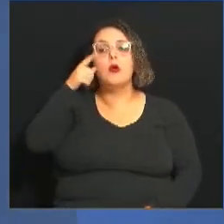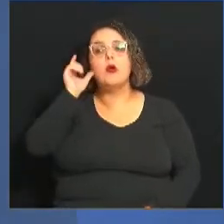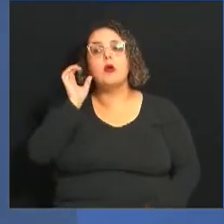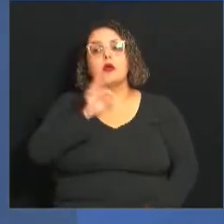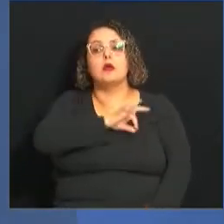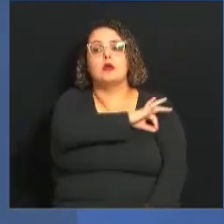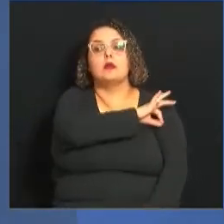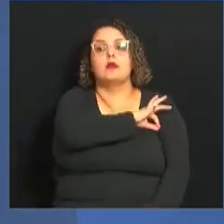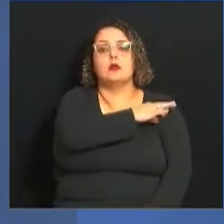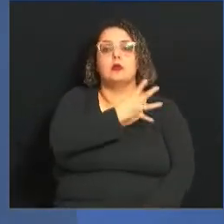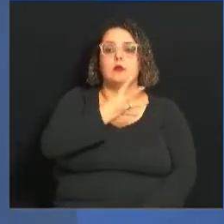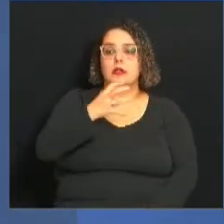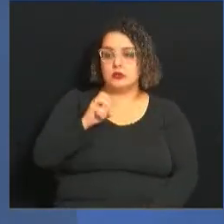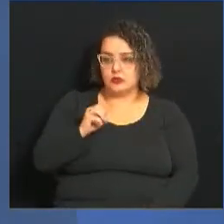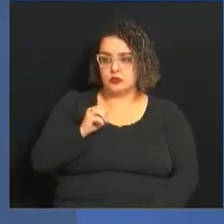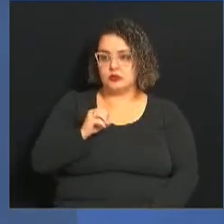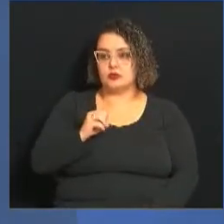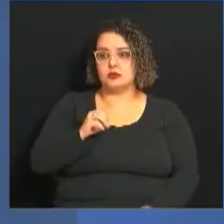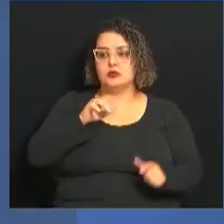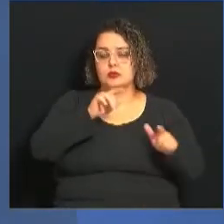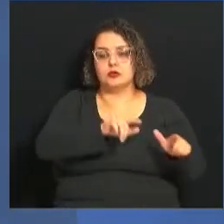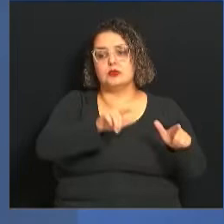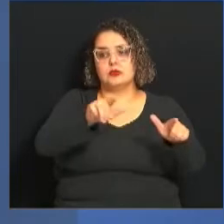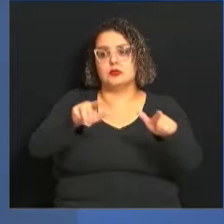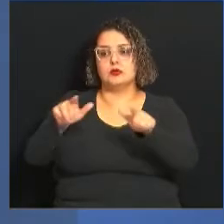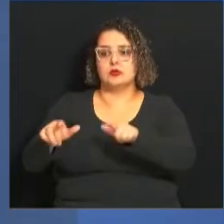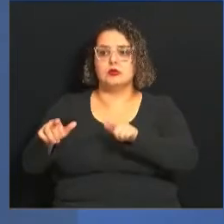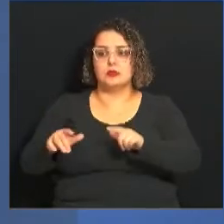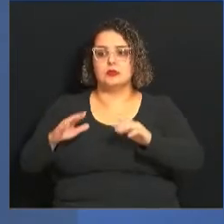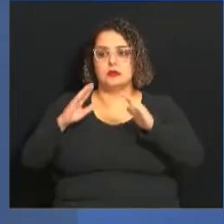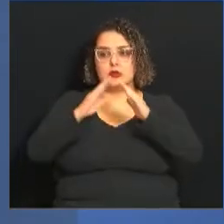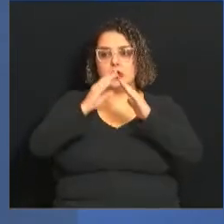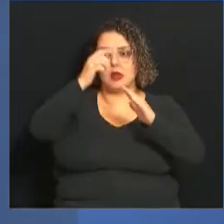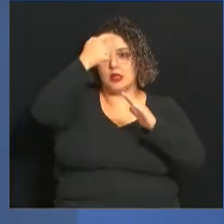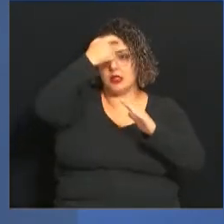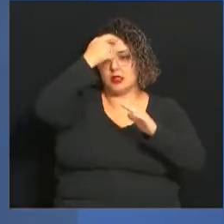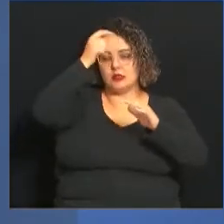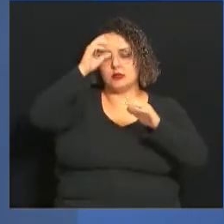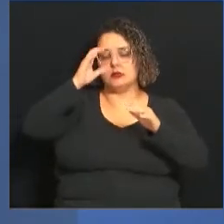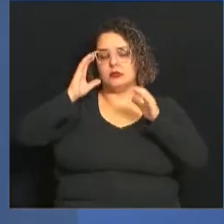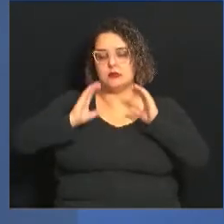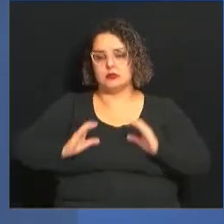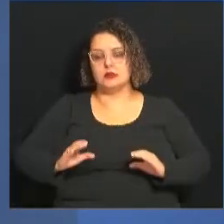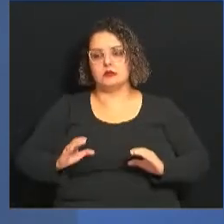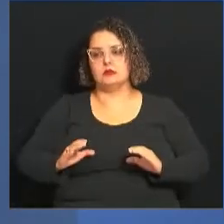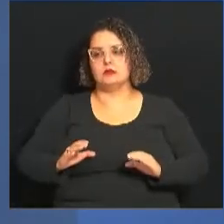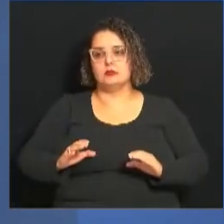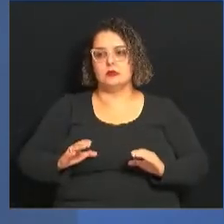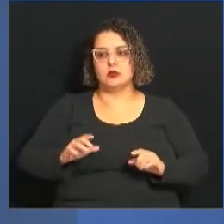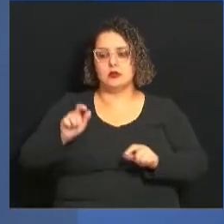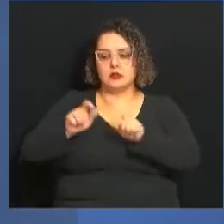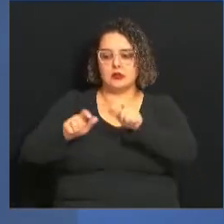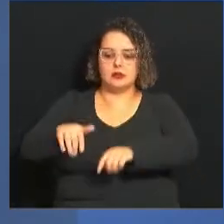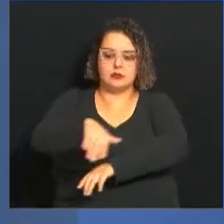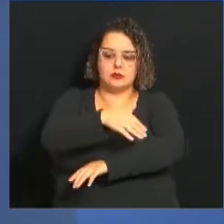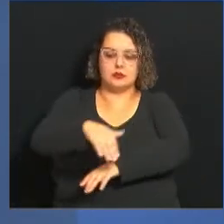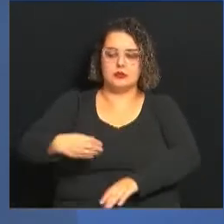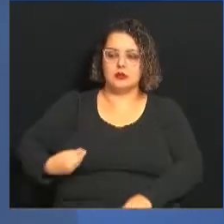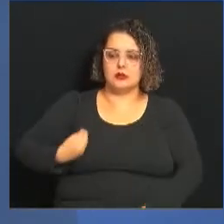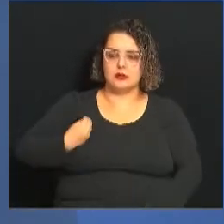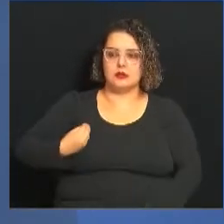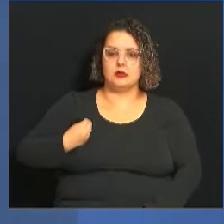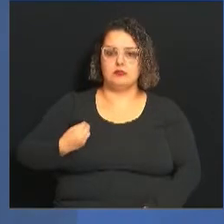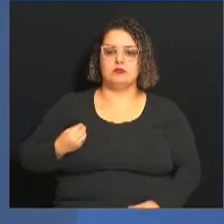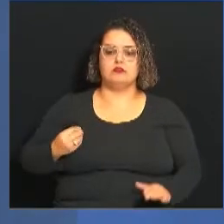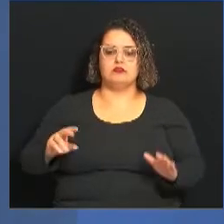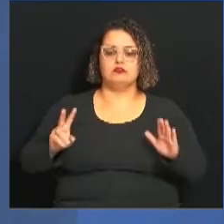mais 40 lugares na Casa da Cidadania para abrigar as pessoas em situação de rua, em